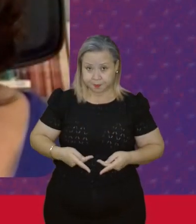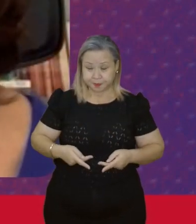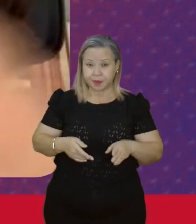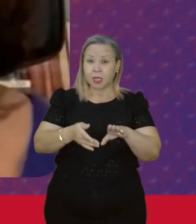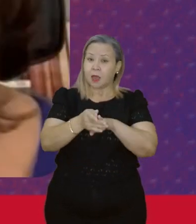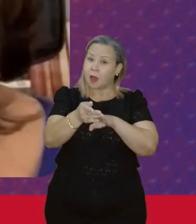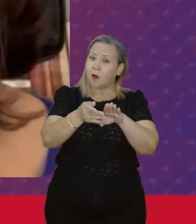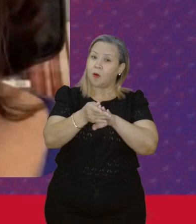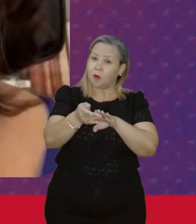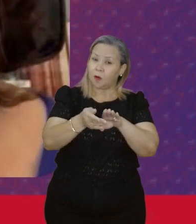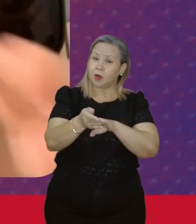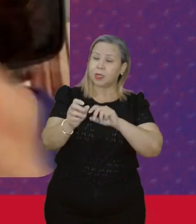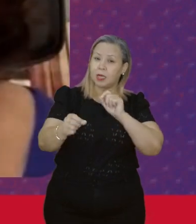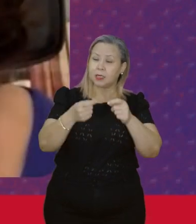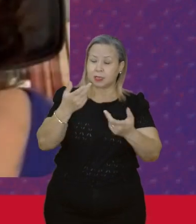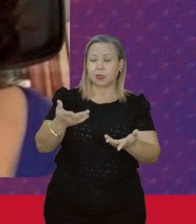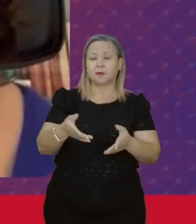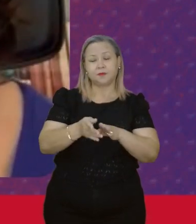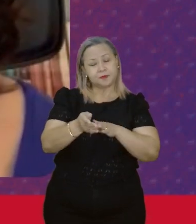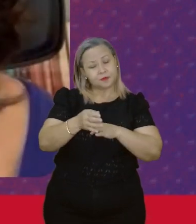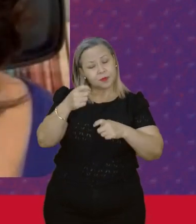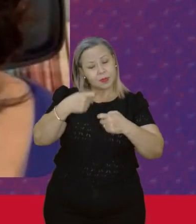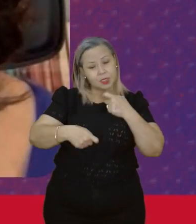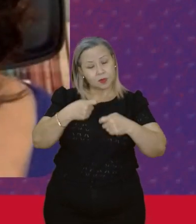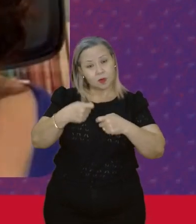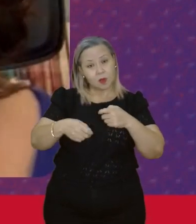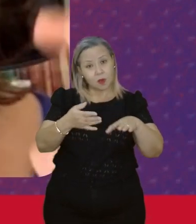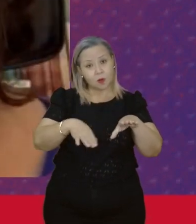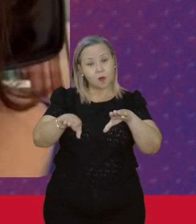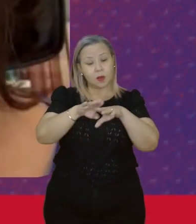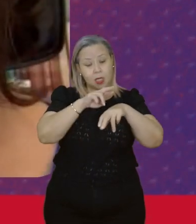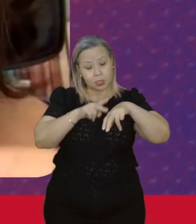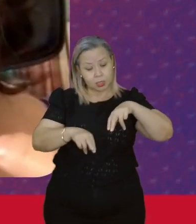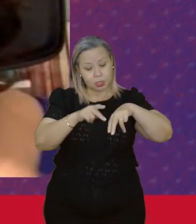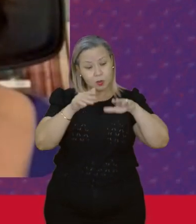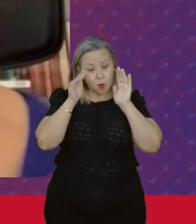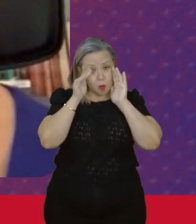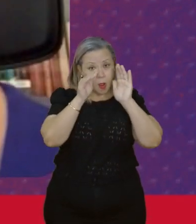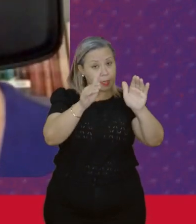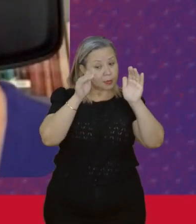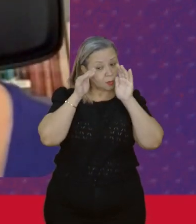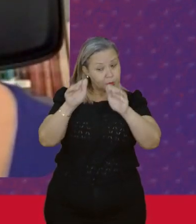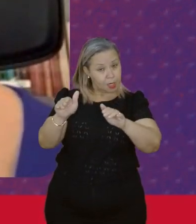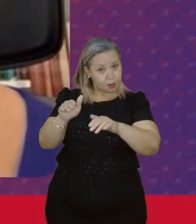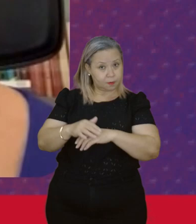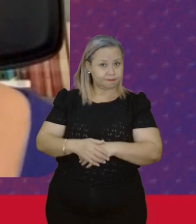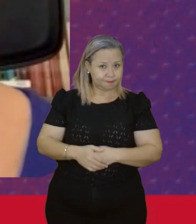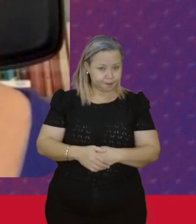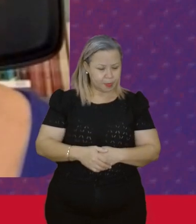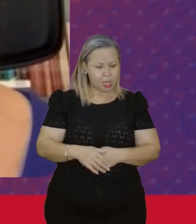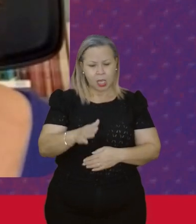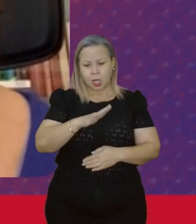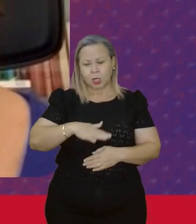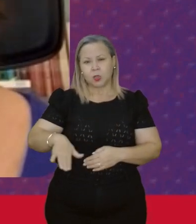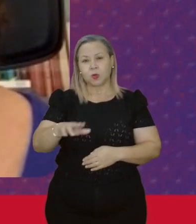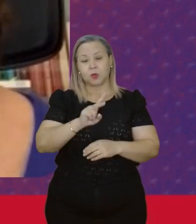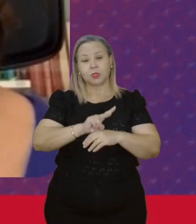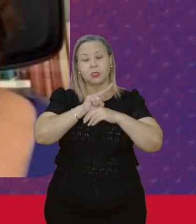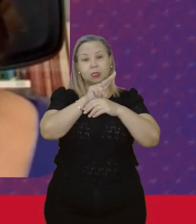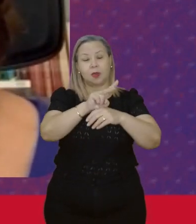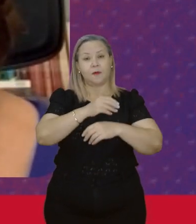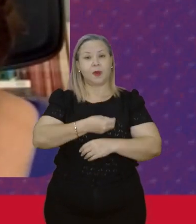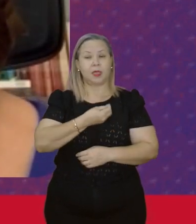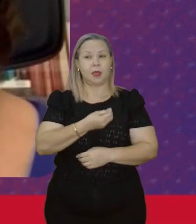a igualdade de gênero e o respeito a tudo isso. E todos aqueles que defendem a vida e que